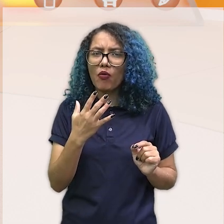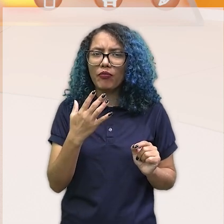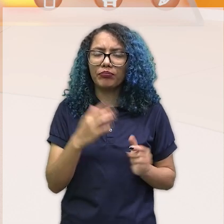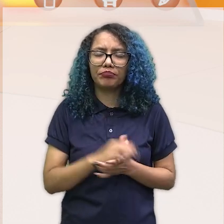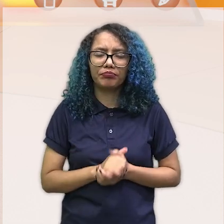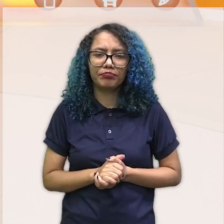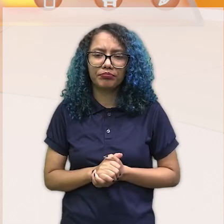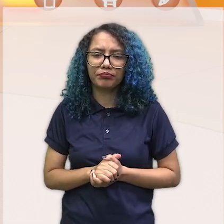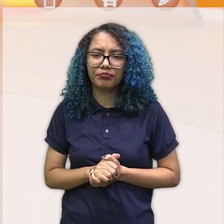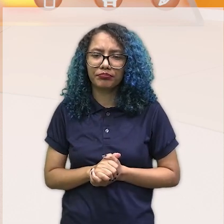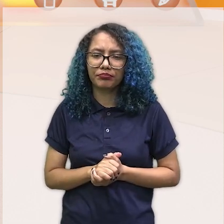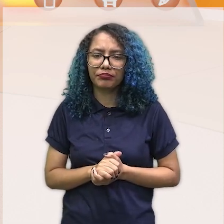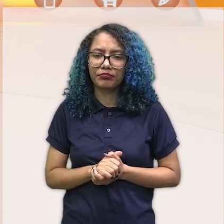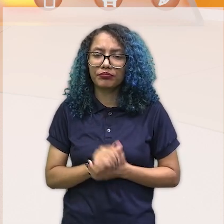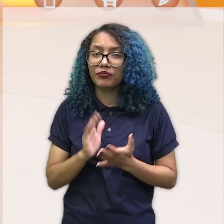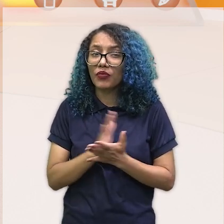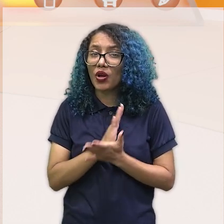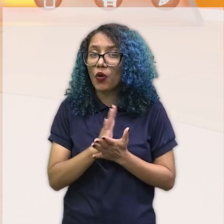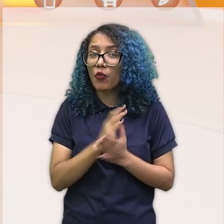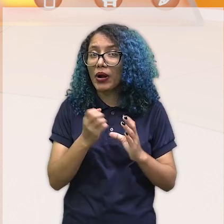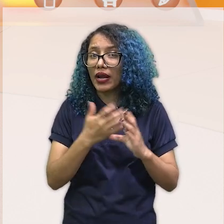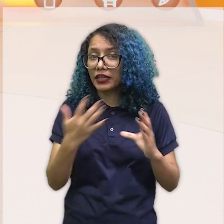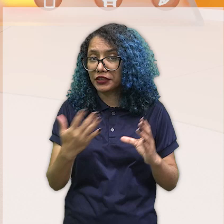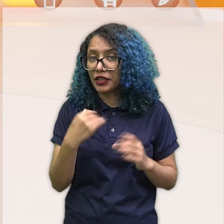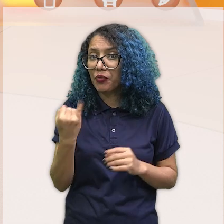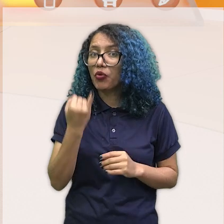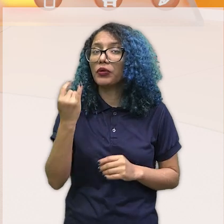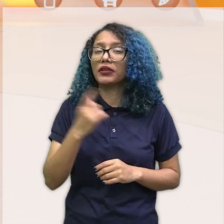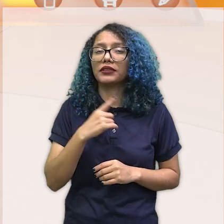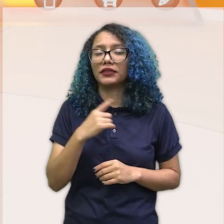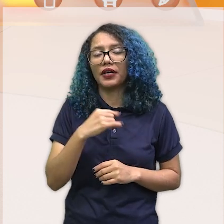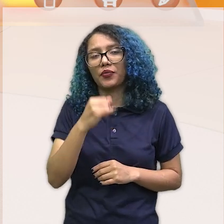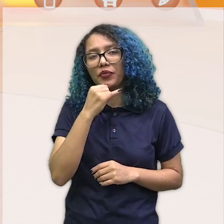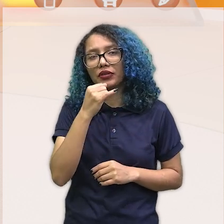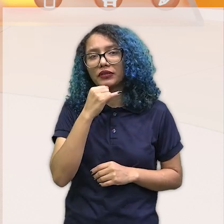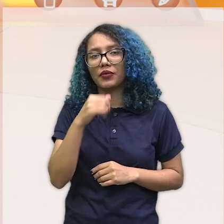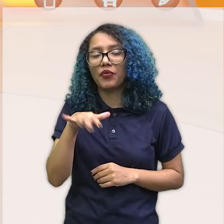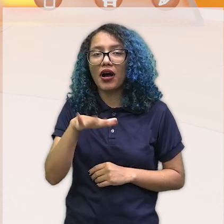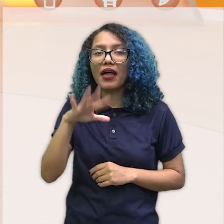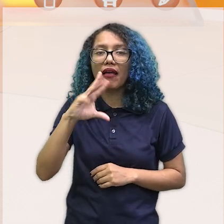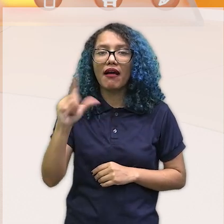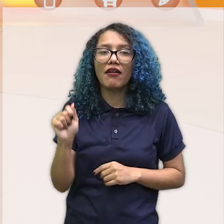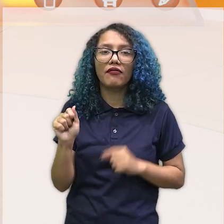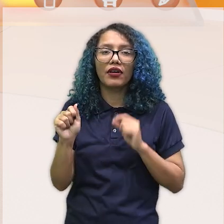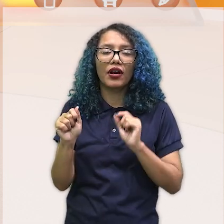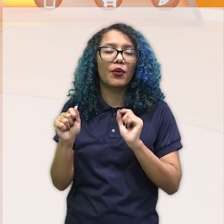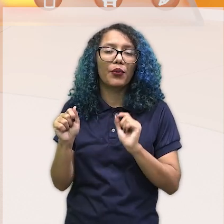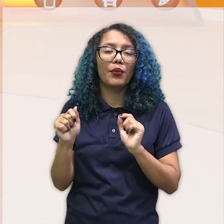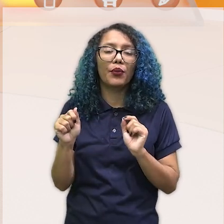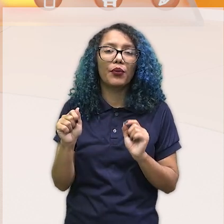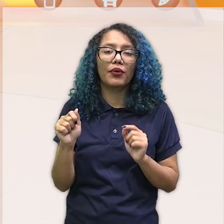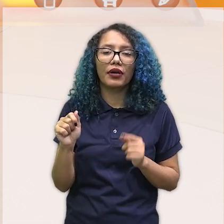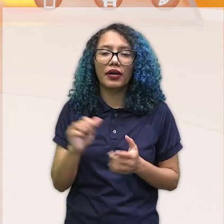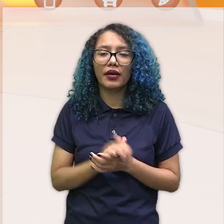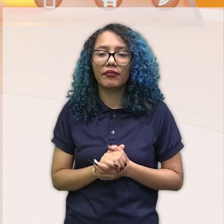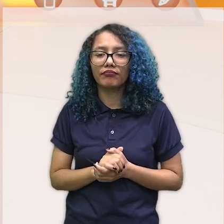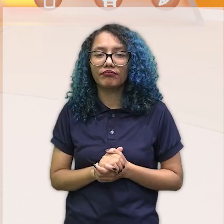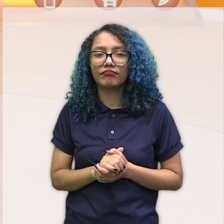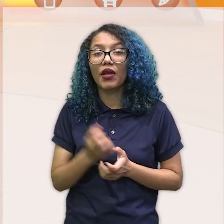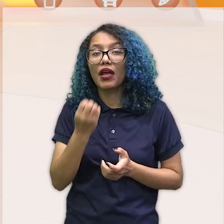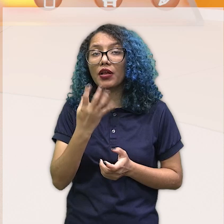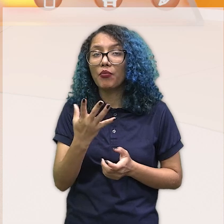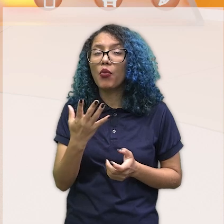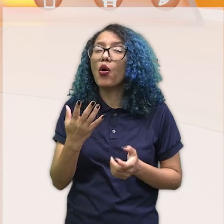vimos a situação, né, da África, onde o que prevalece ali? A parte de